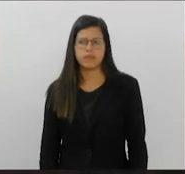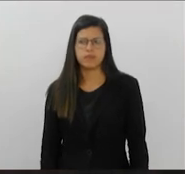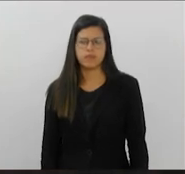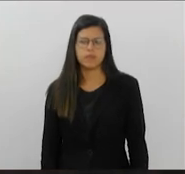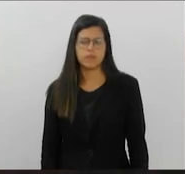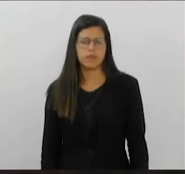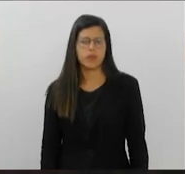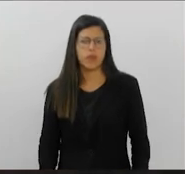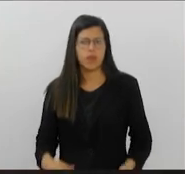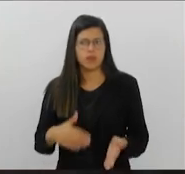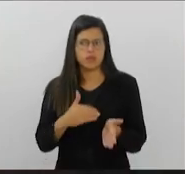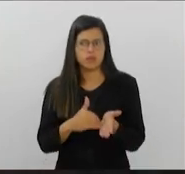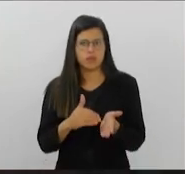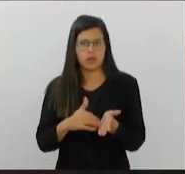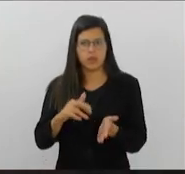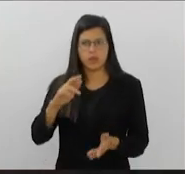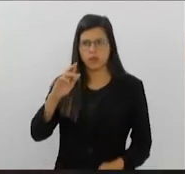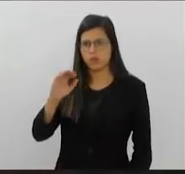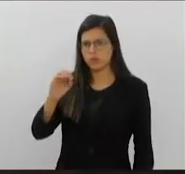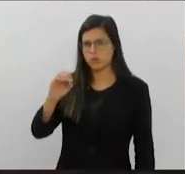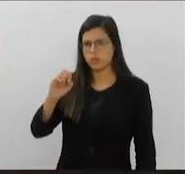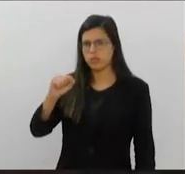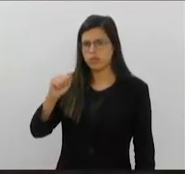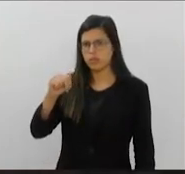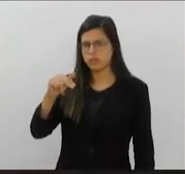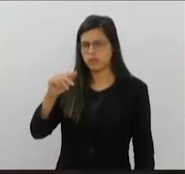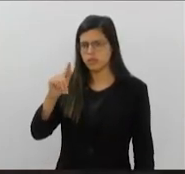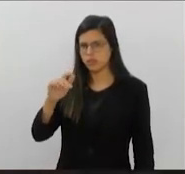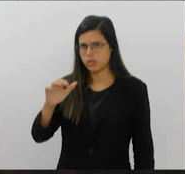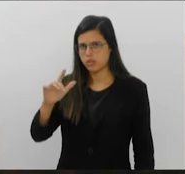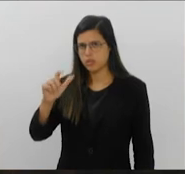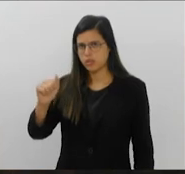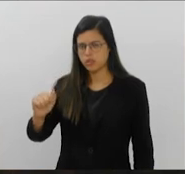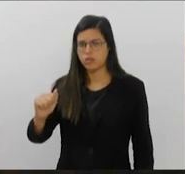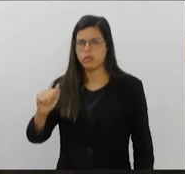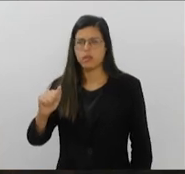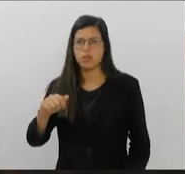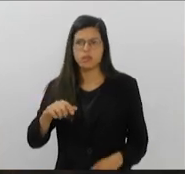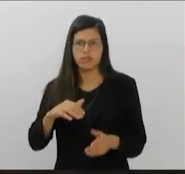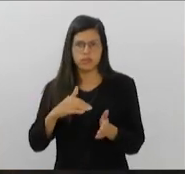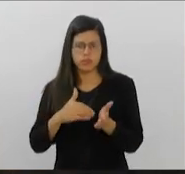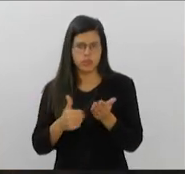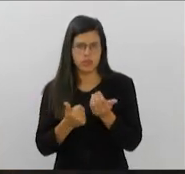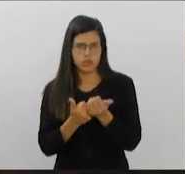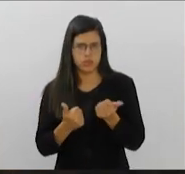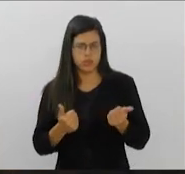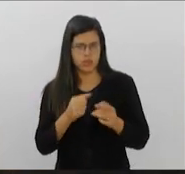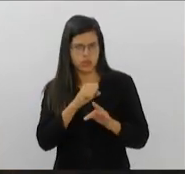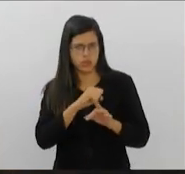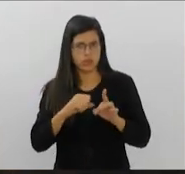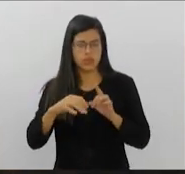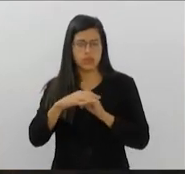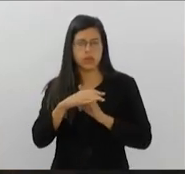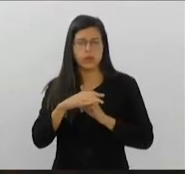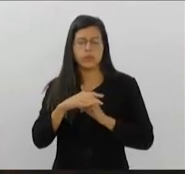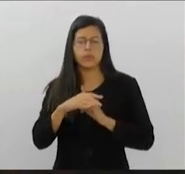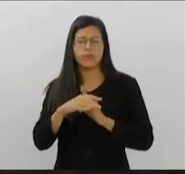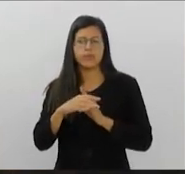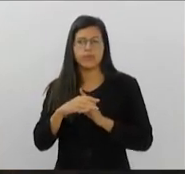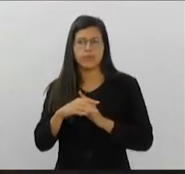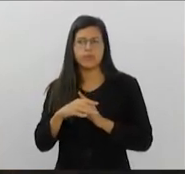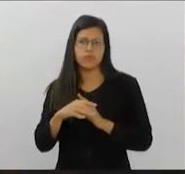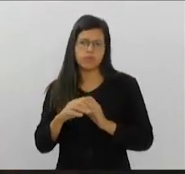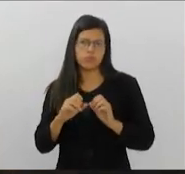a secretária Rosângela Gomes, secretária de Assistência Social, é uma pasta